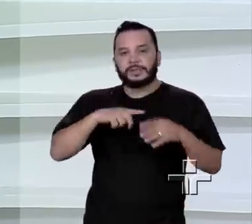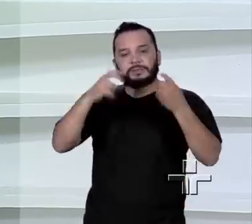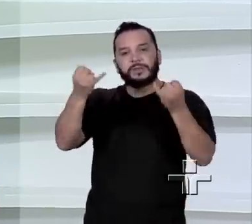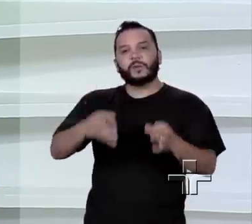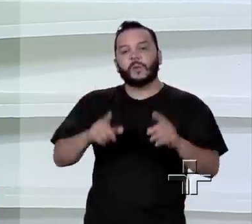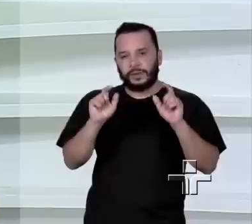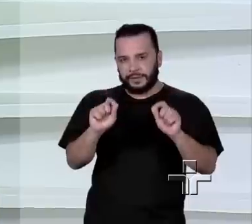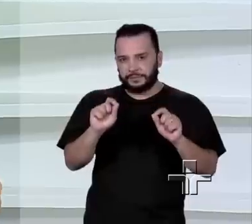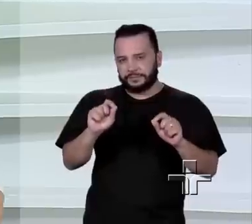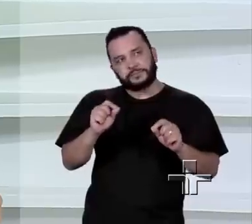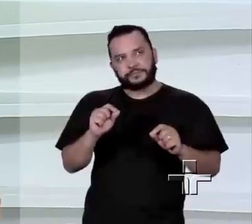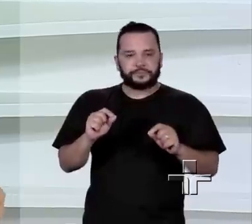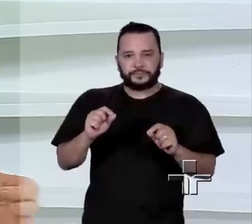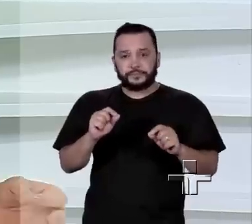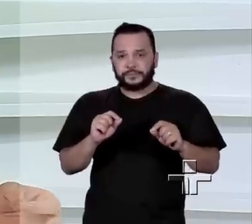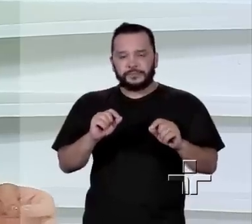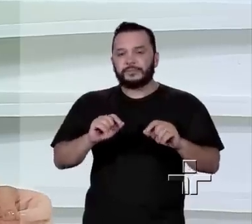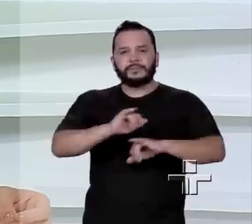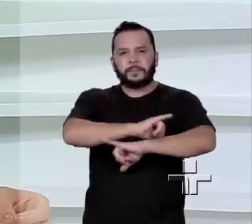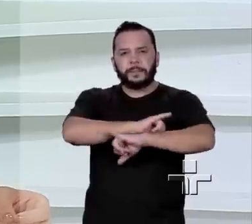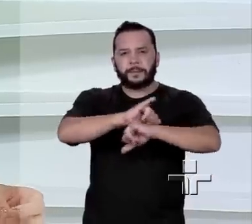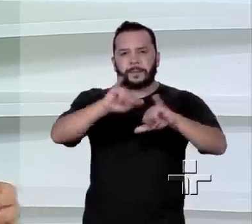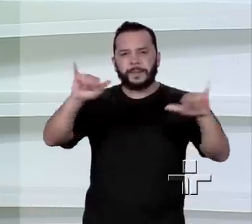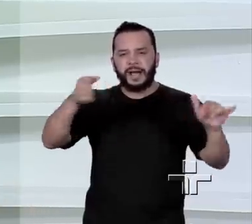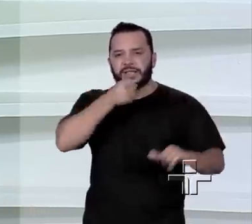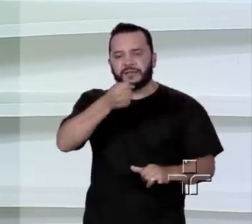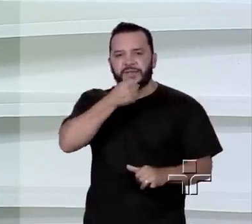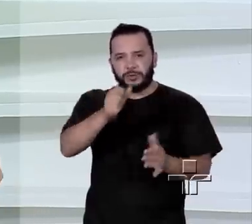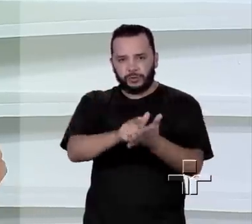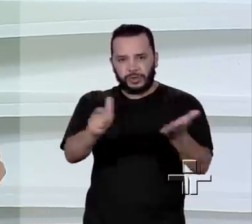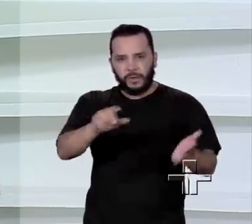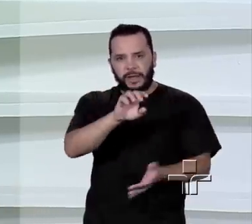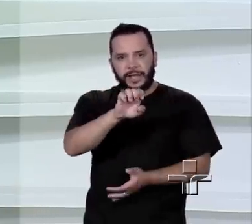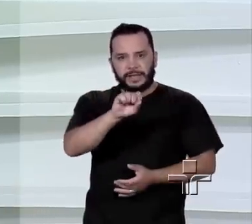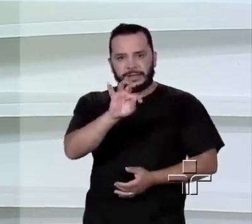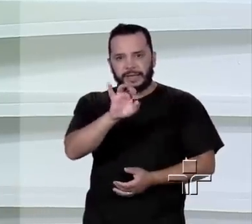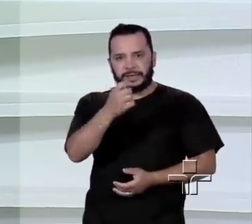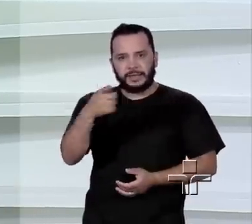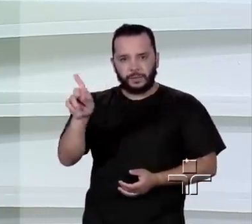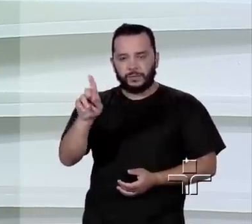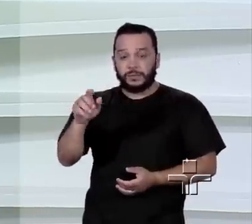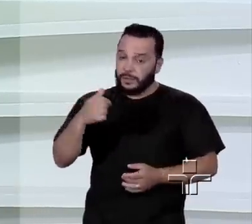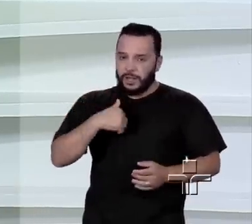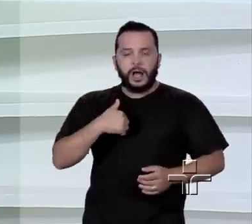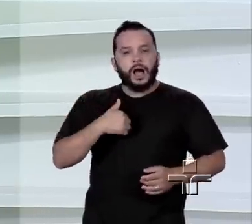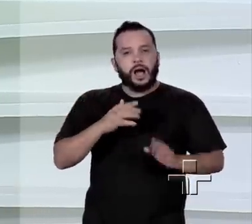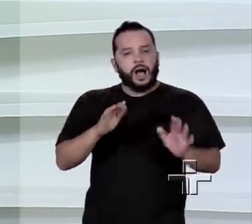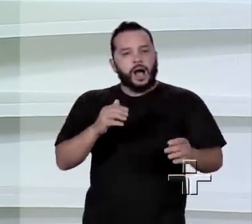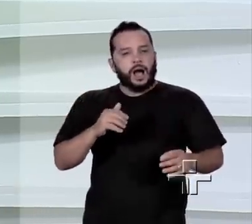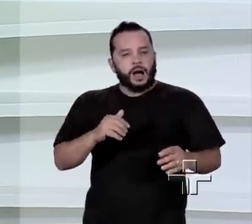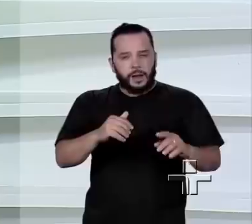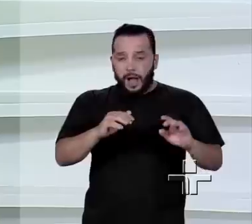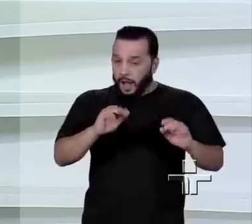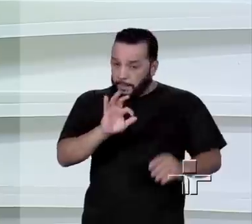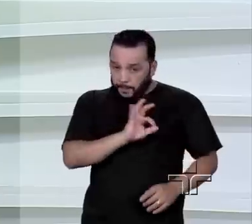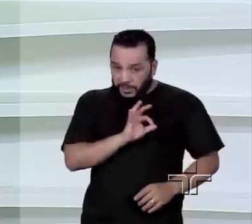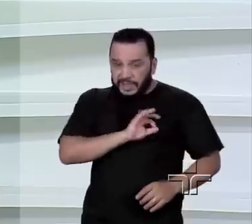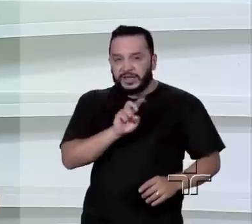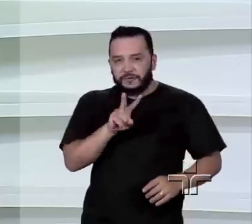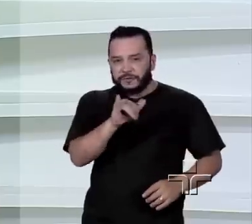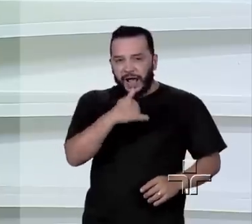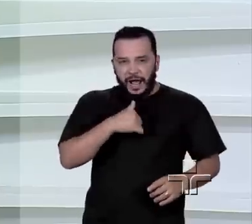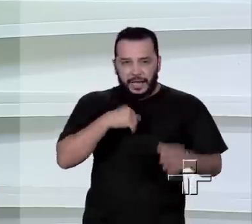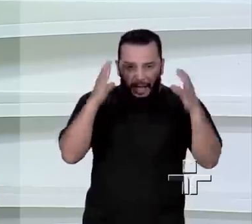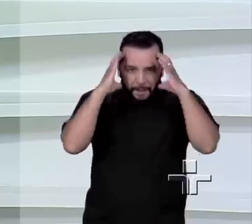vem e diz a seguinte declaração na entrevista que ele deu ao Estadão. A polícia vai mirar na cabecinha e fogo. O discurso, ele